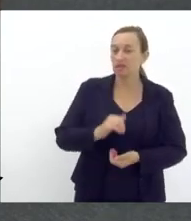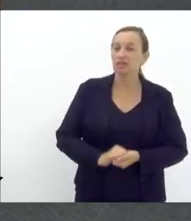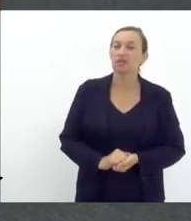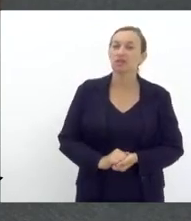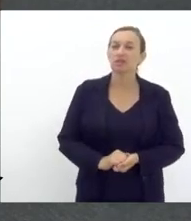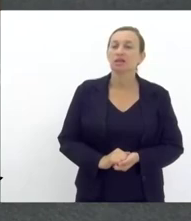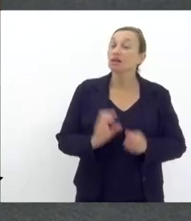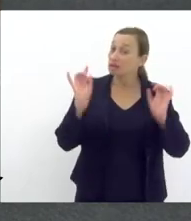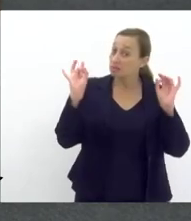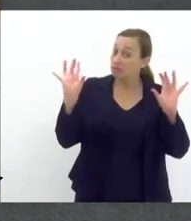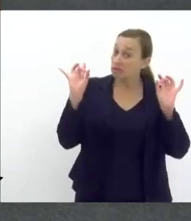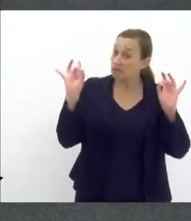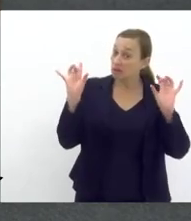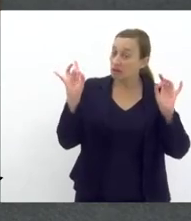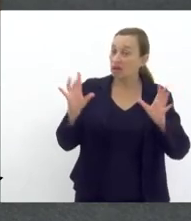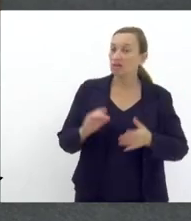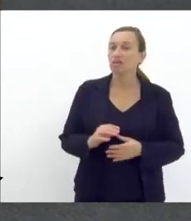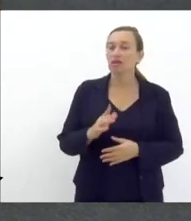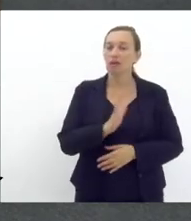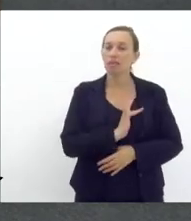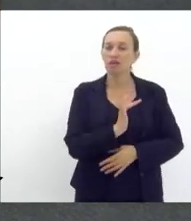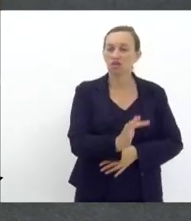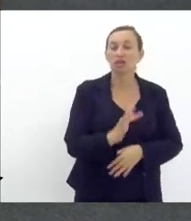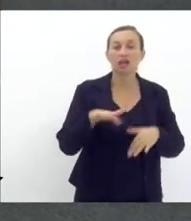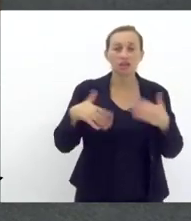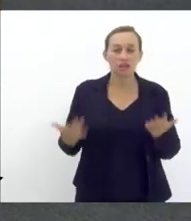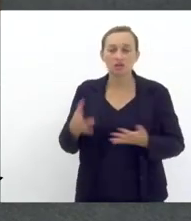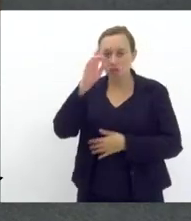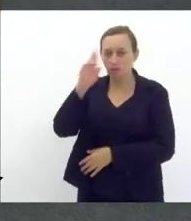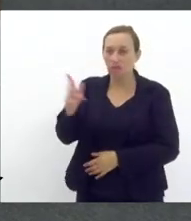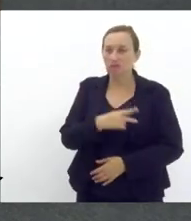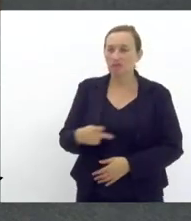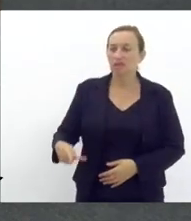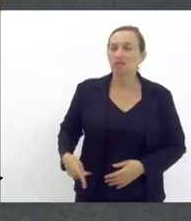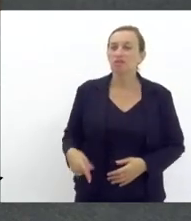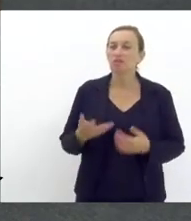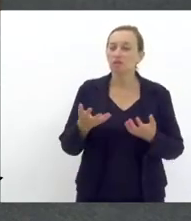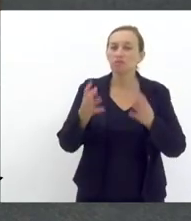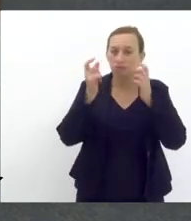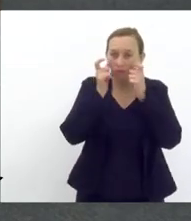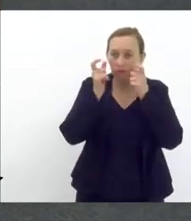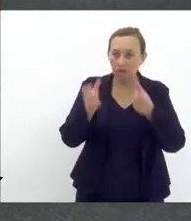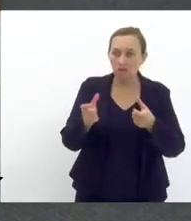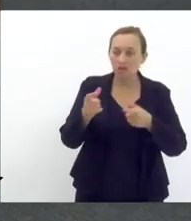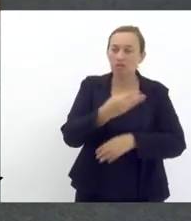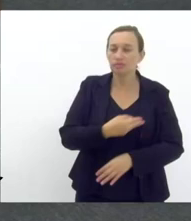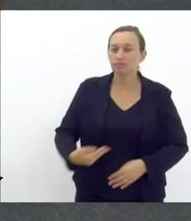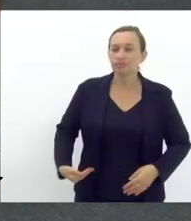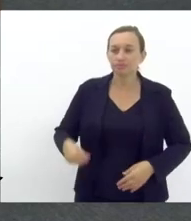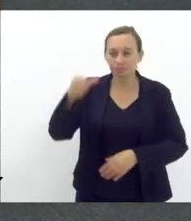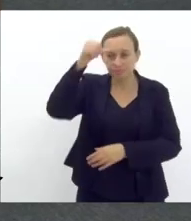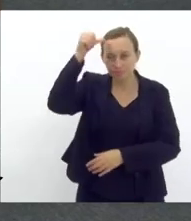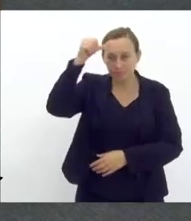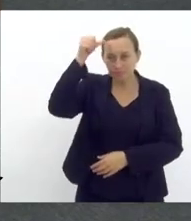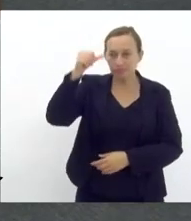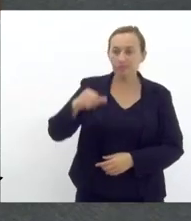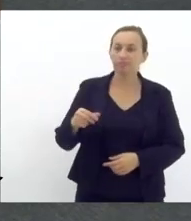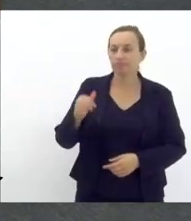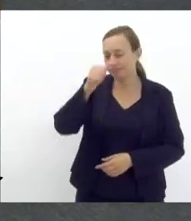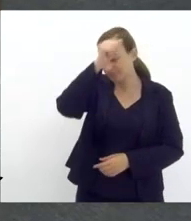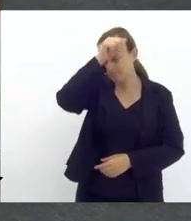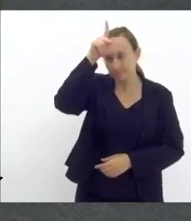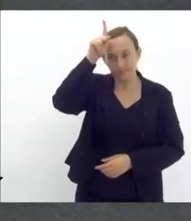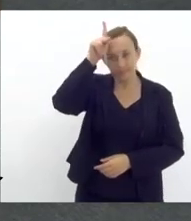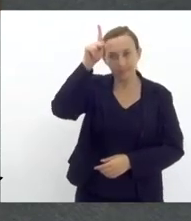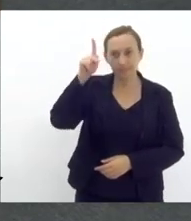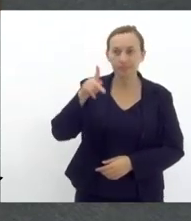especialmente ajudar Baixada então presidente quero chamar atenção do governador Cláudio Castro e do Prefeito